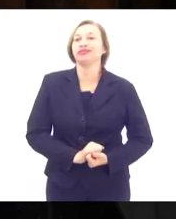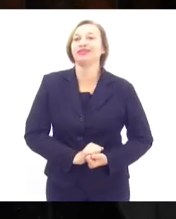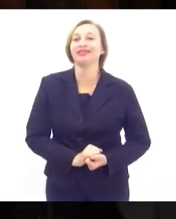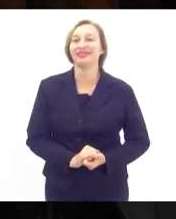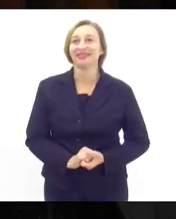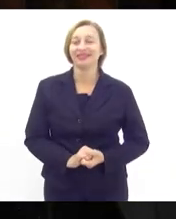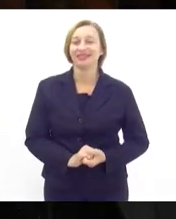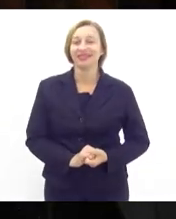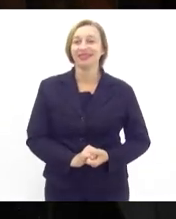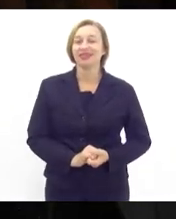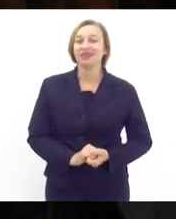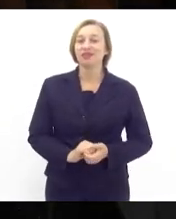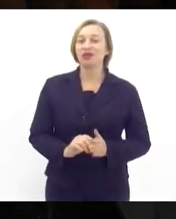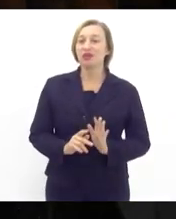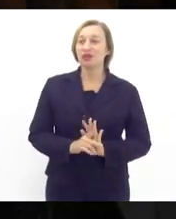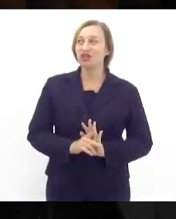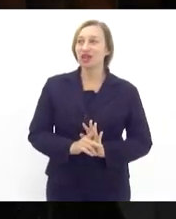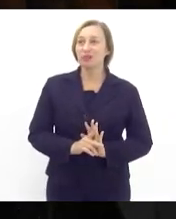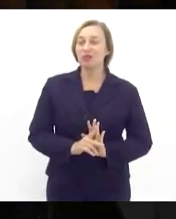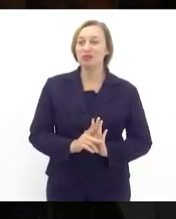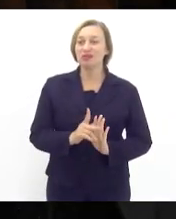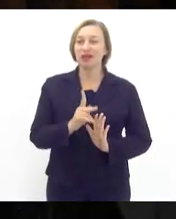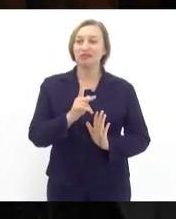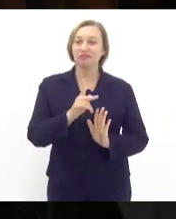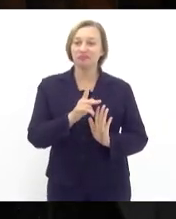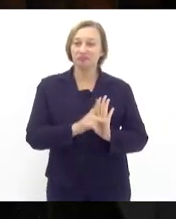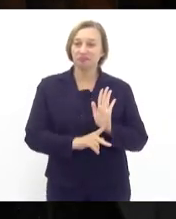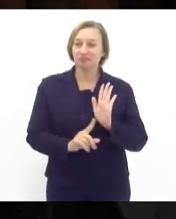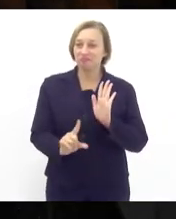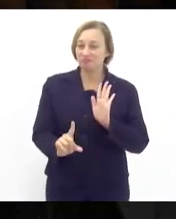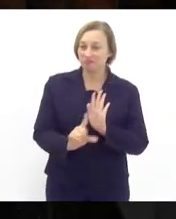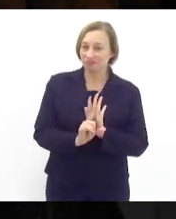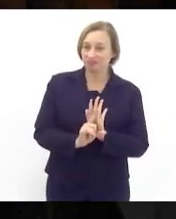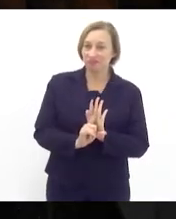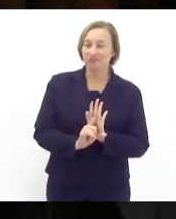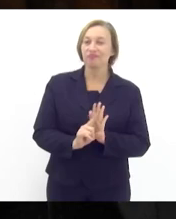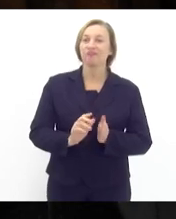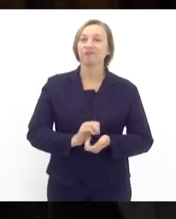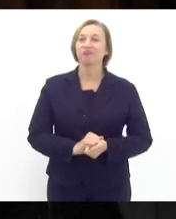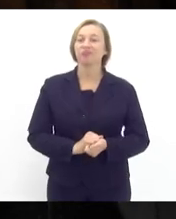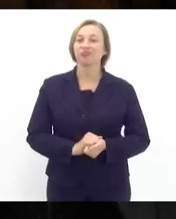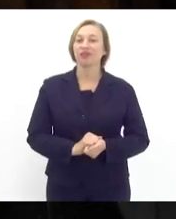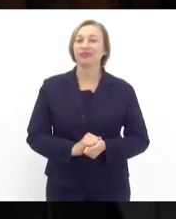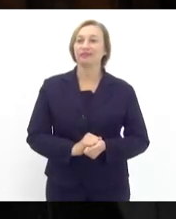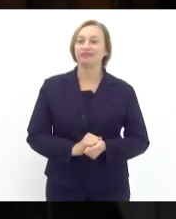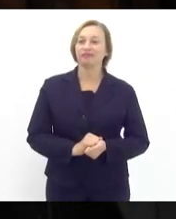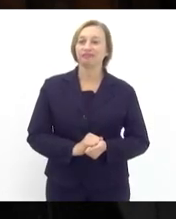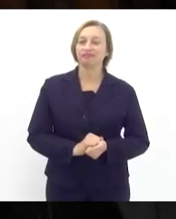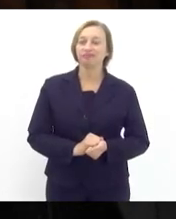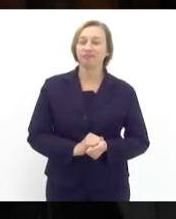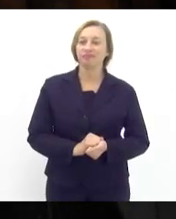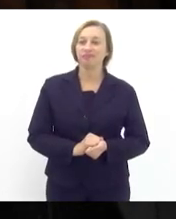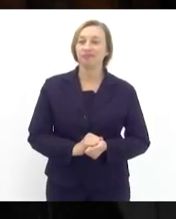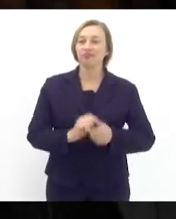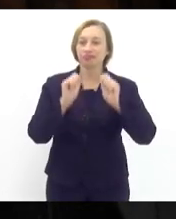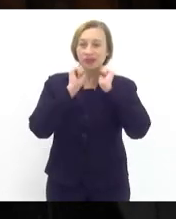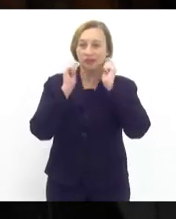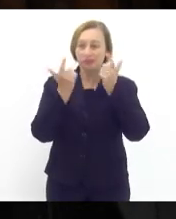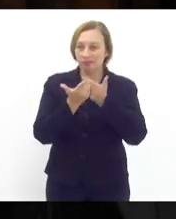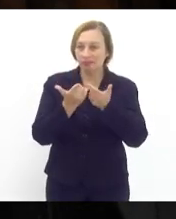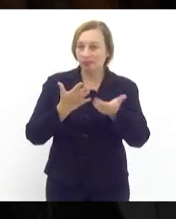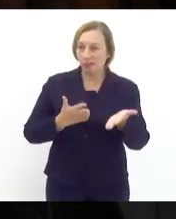se projeto de lei que a casa acabou de aprovar